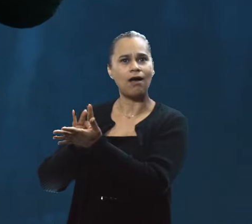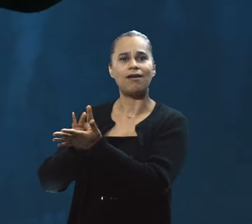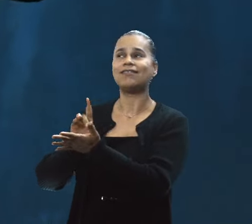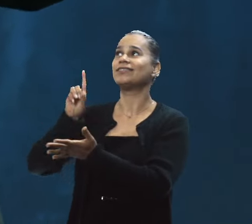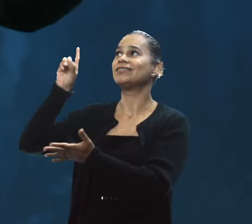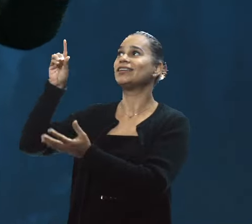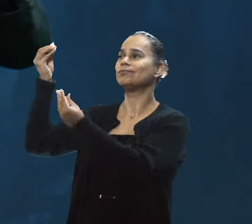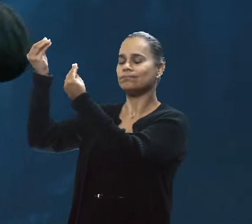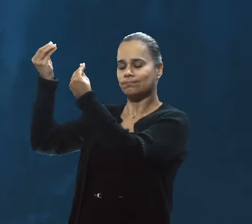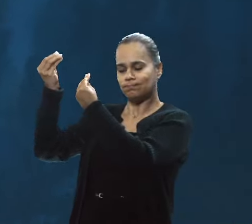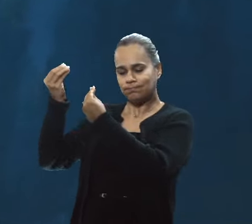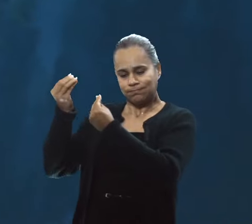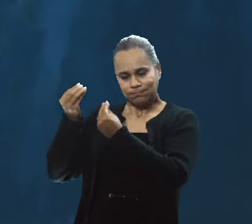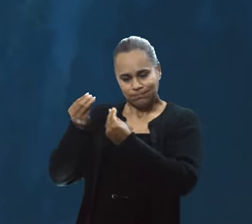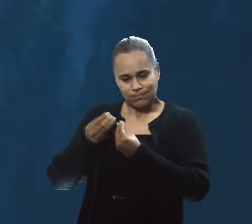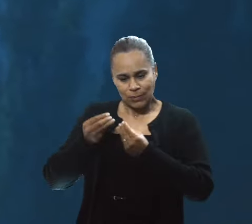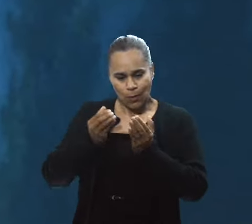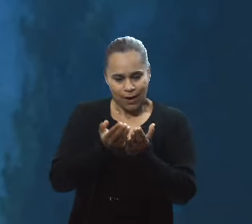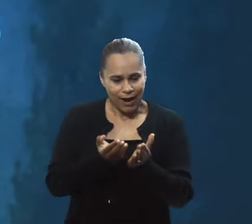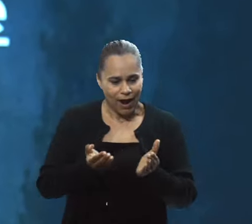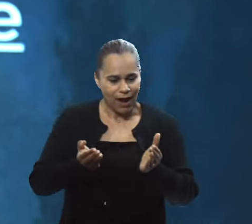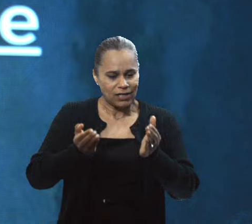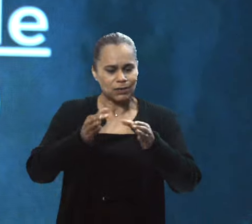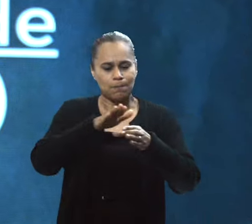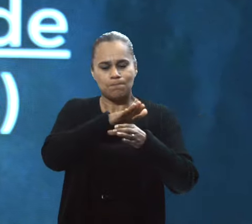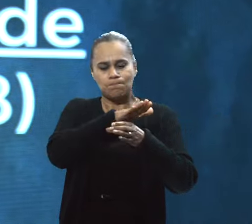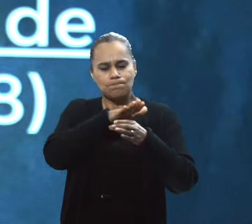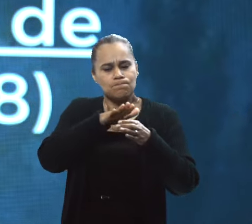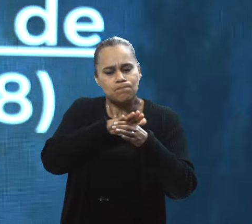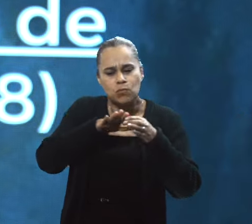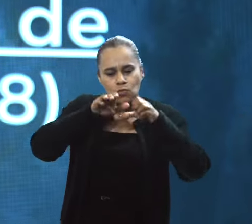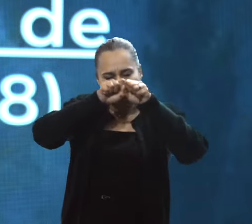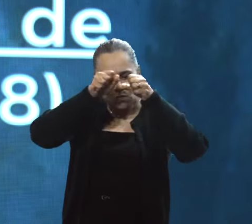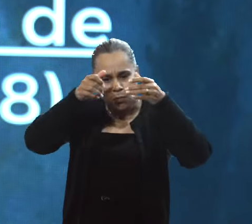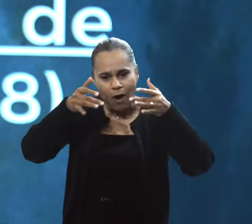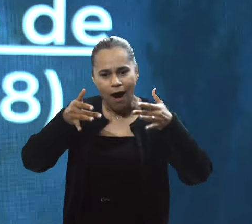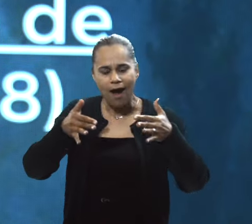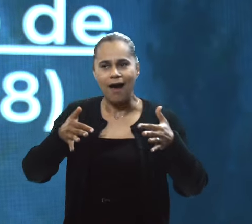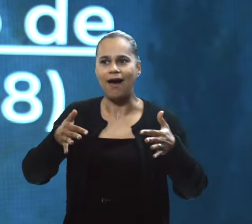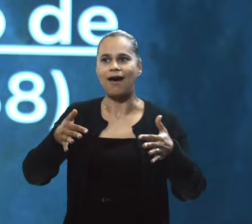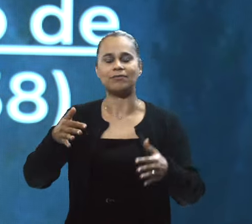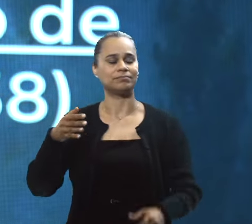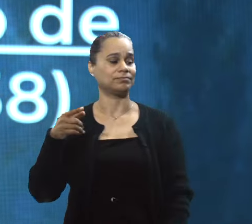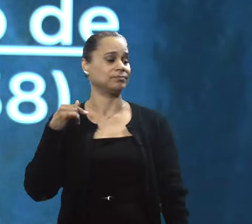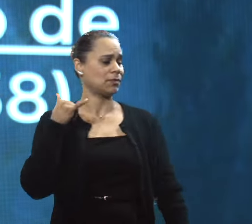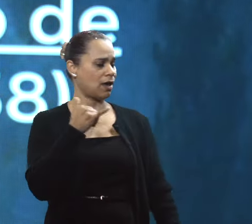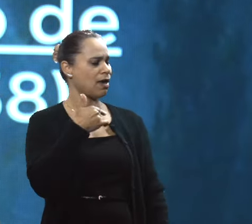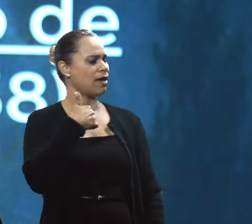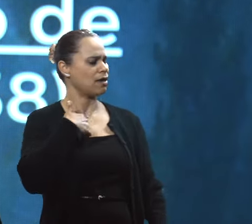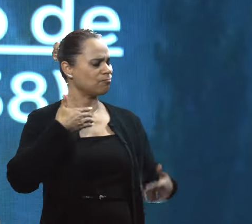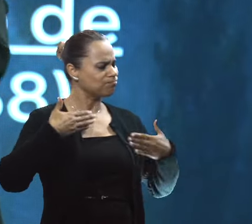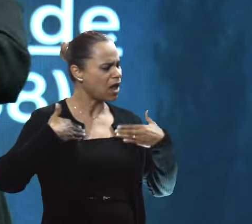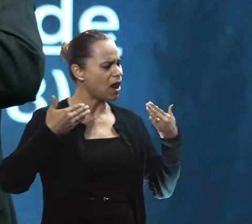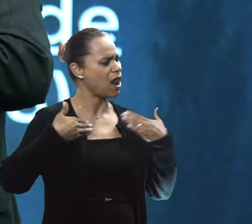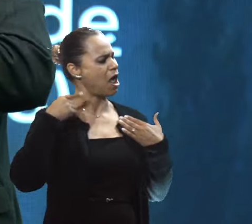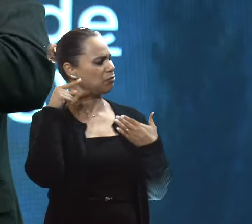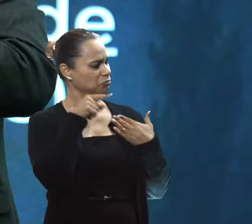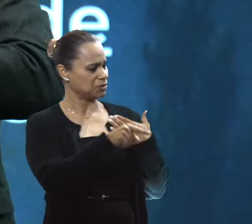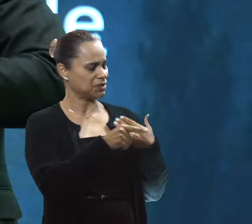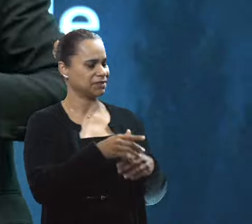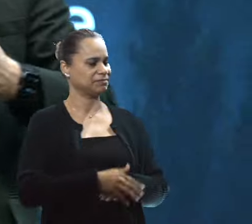cálice transbordar. Ele diz assim: eu me alegro de você. Eu me alegro de